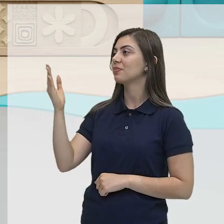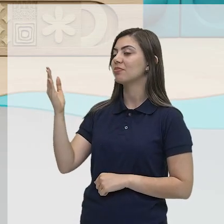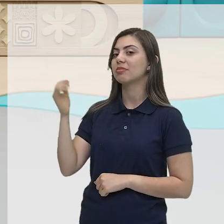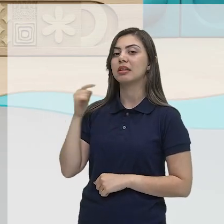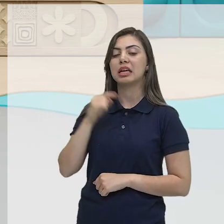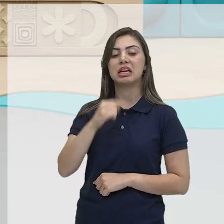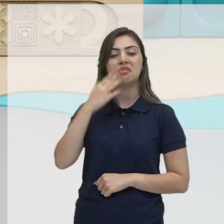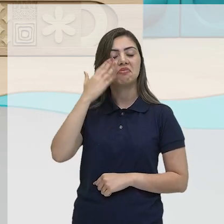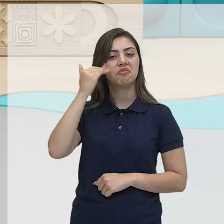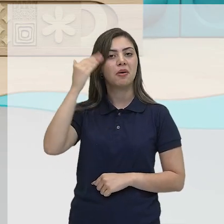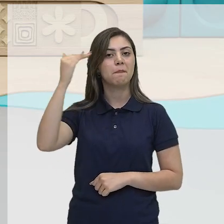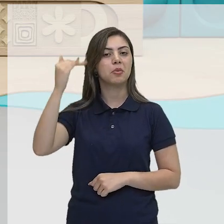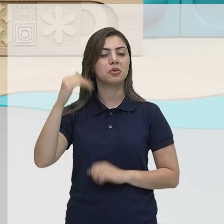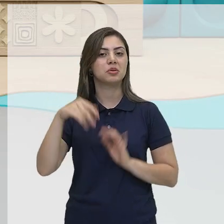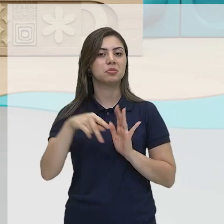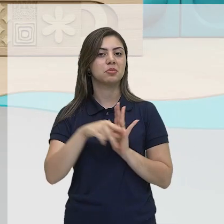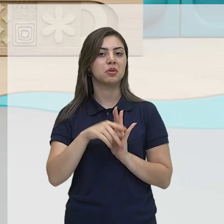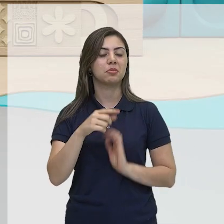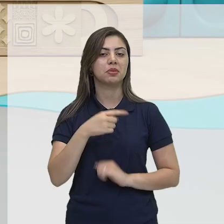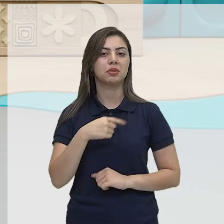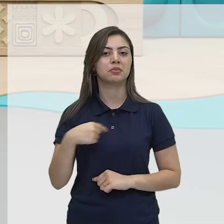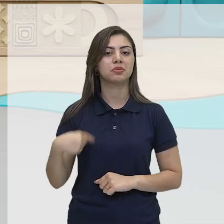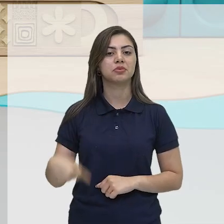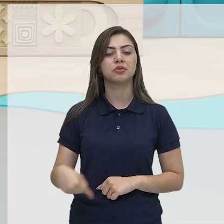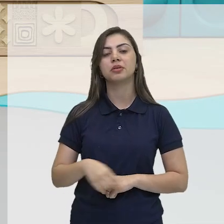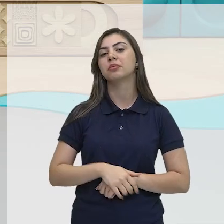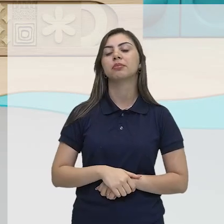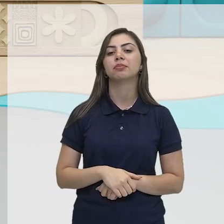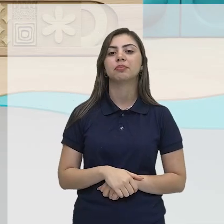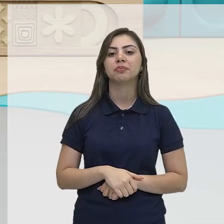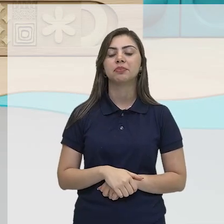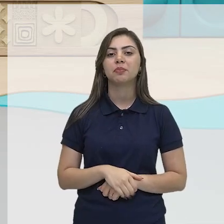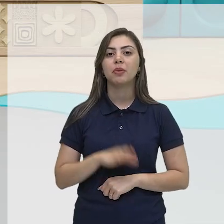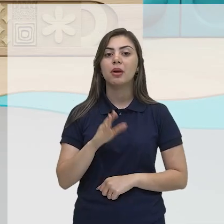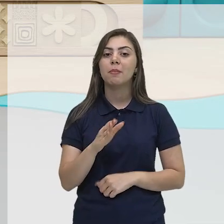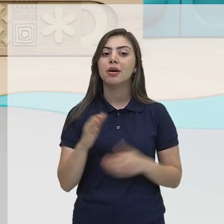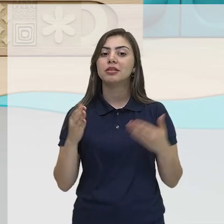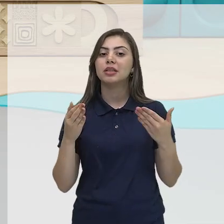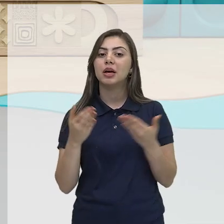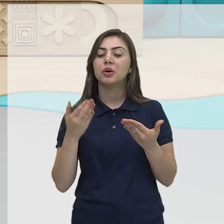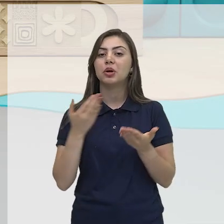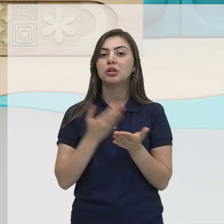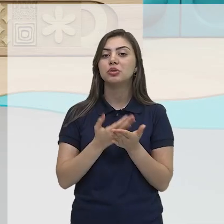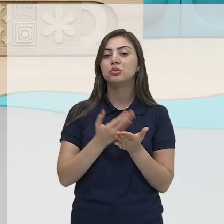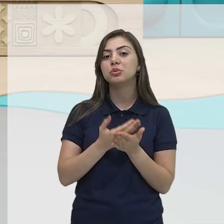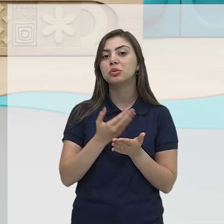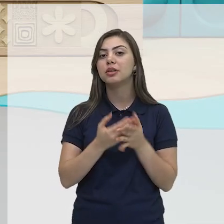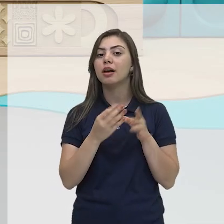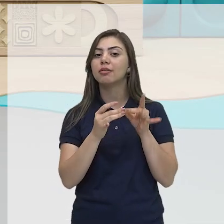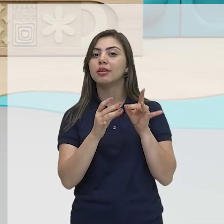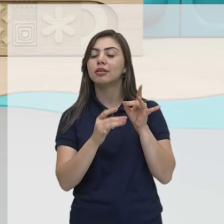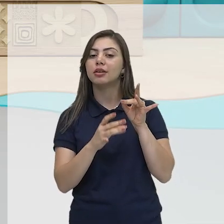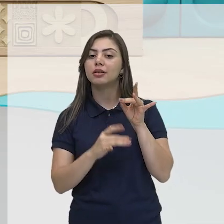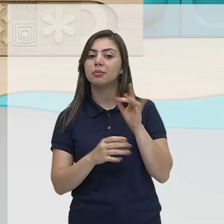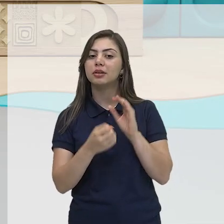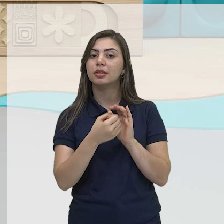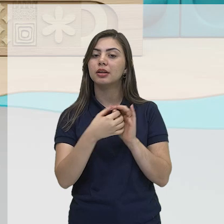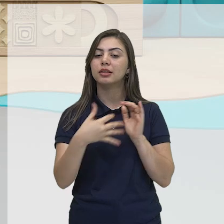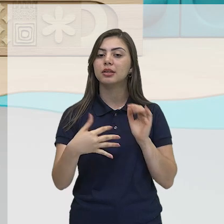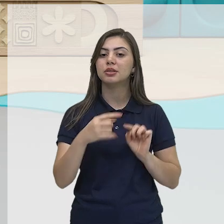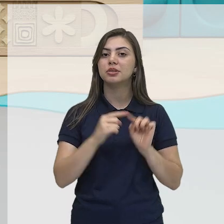instrumento mais popular entre os chineses nessa época. E a gente vai ver um pouco mais sobre a cítara agora. Vamos